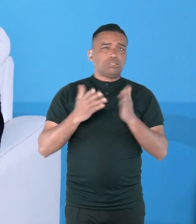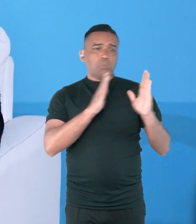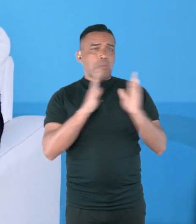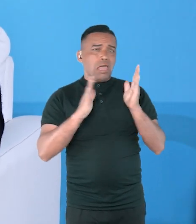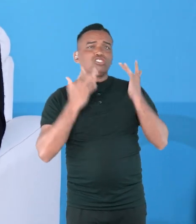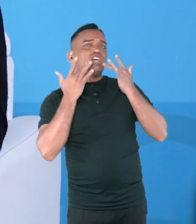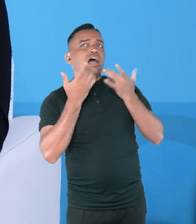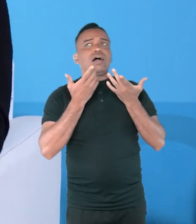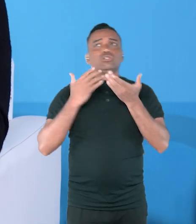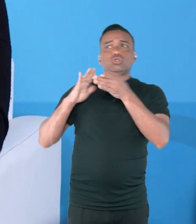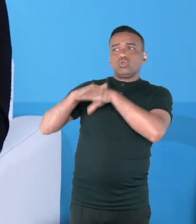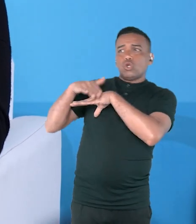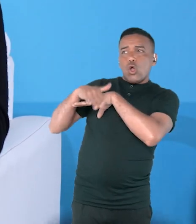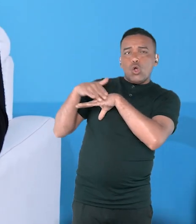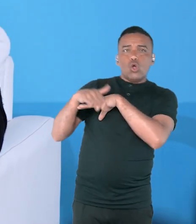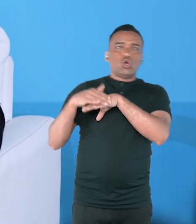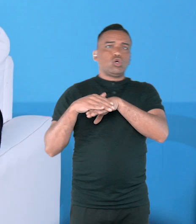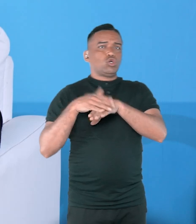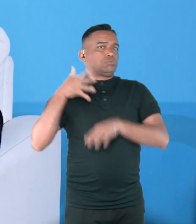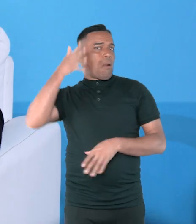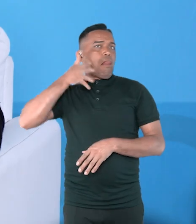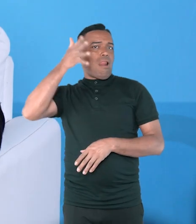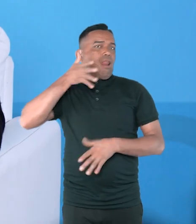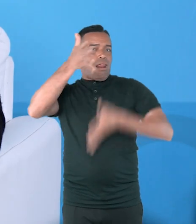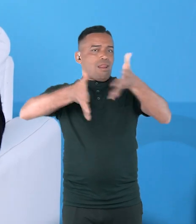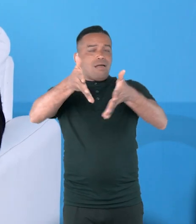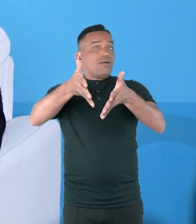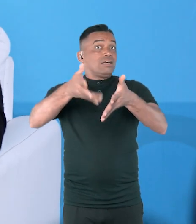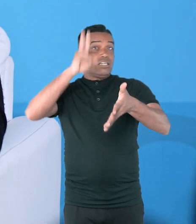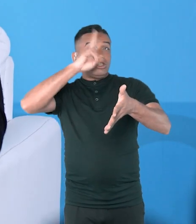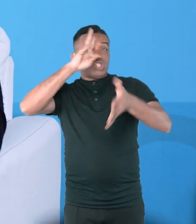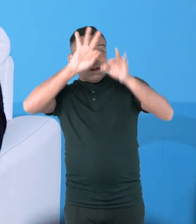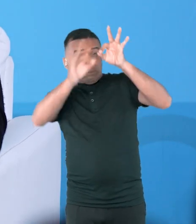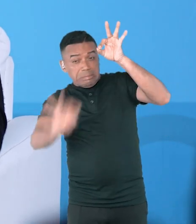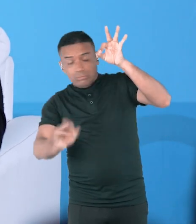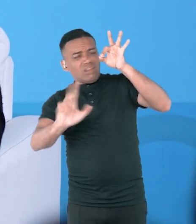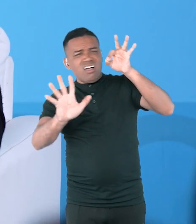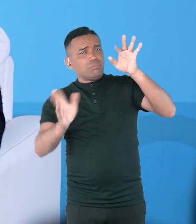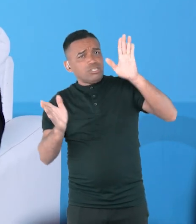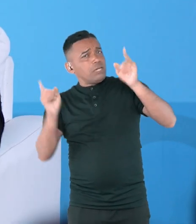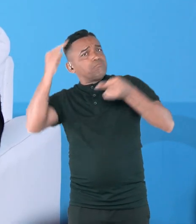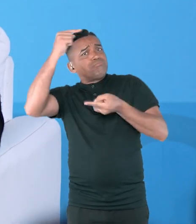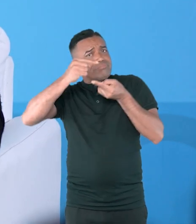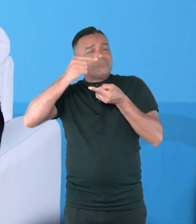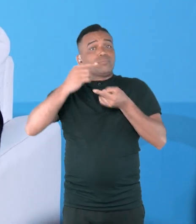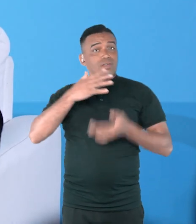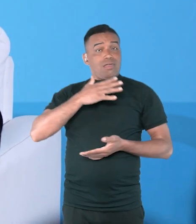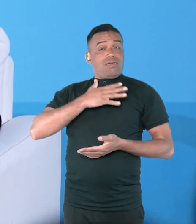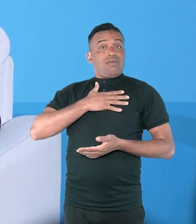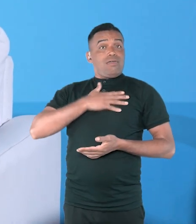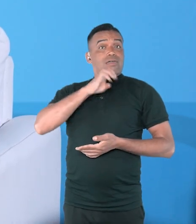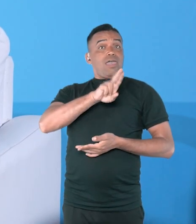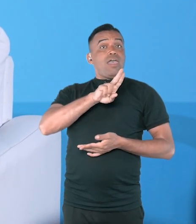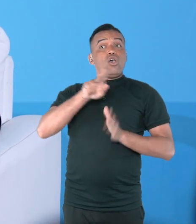uma noite, uma fala, um encontro. Não precisa ser uma história inteira. Eu quero ser